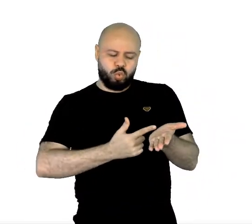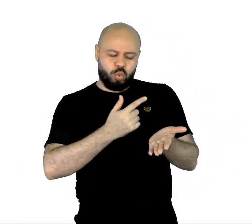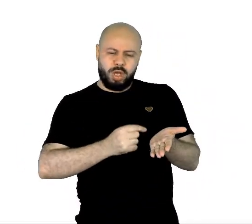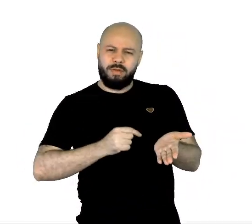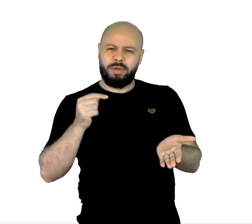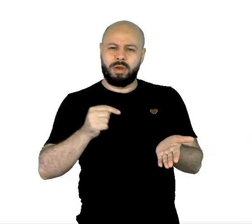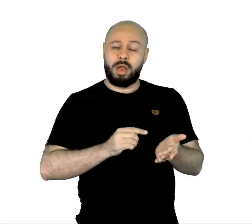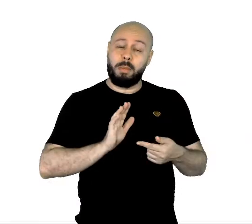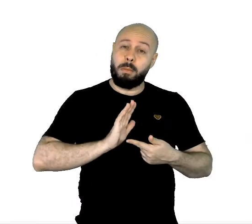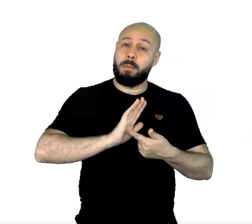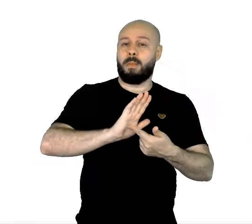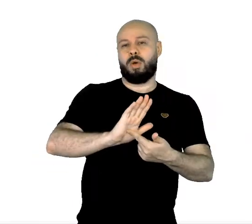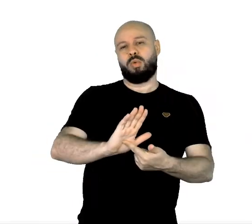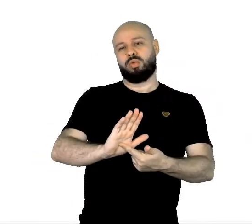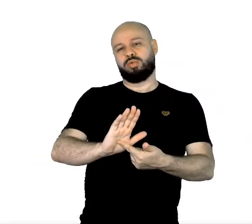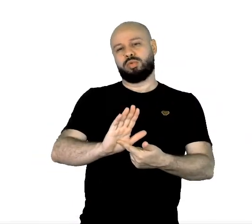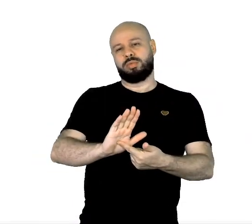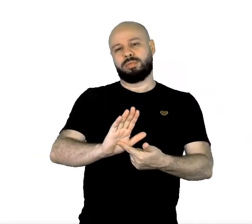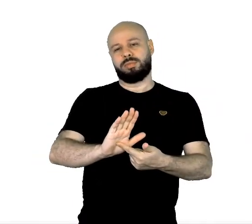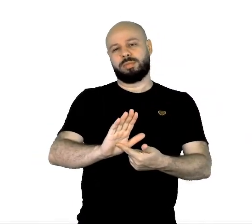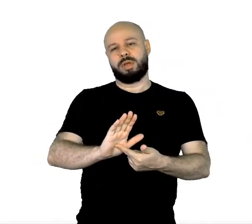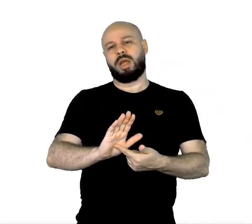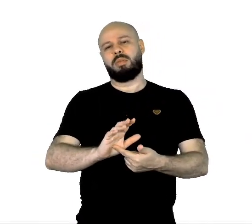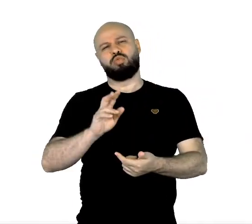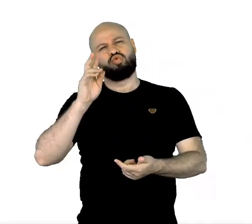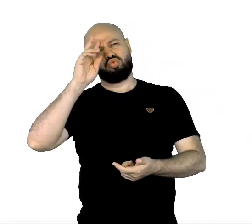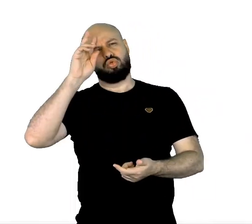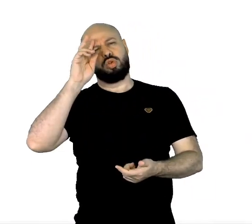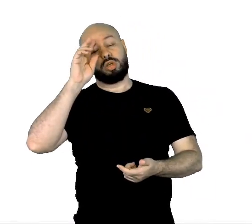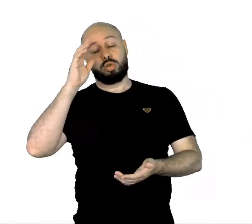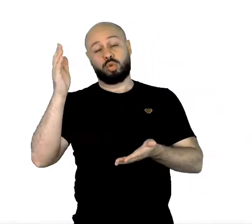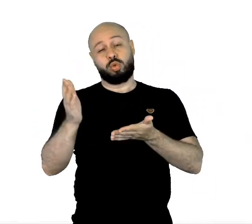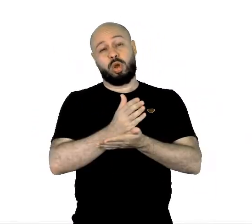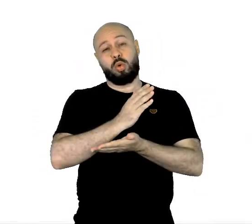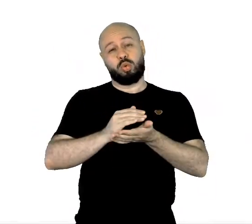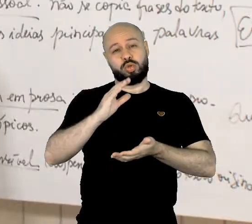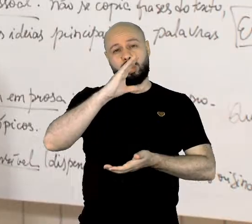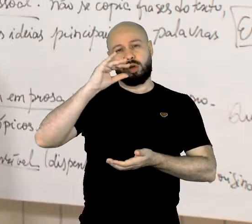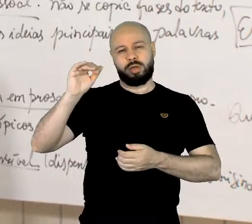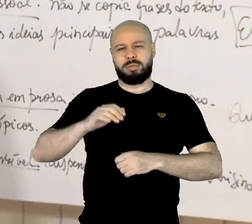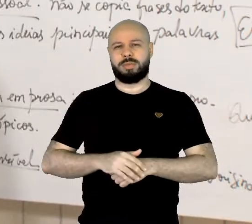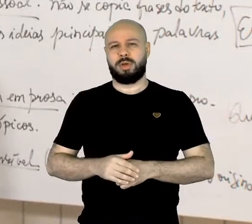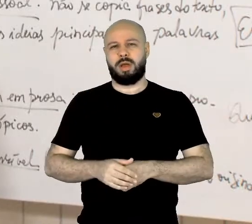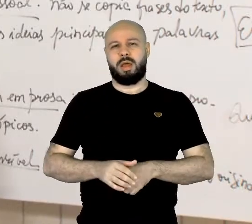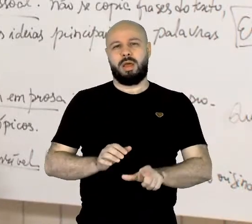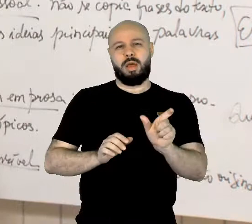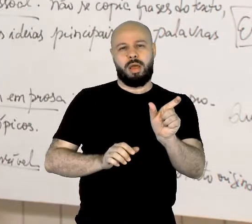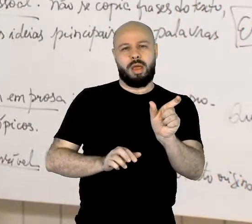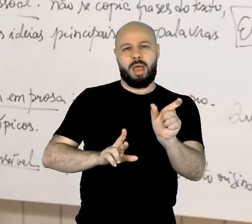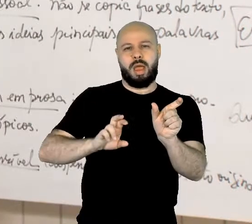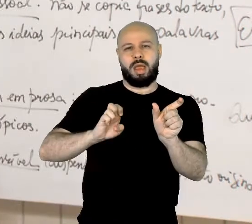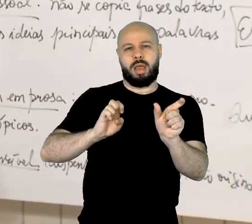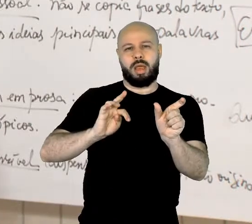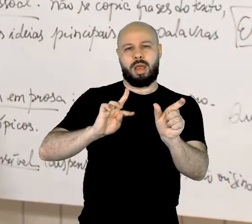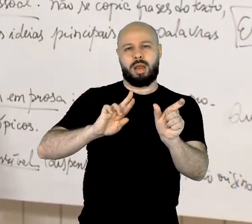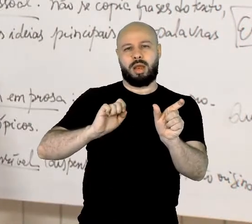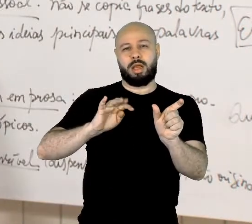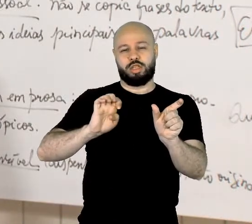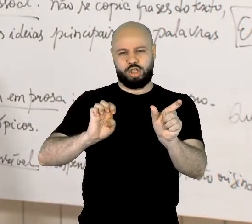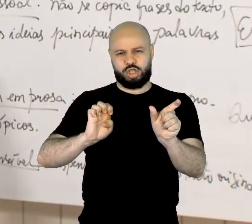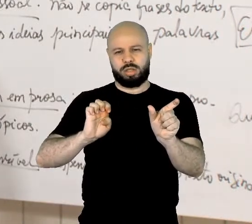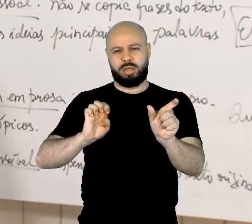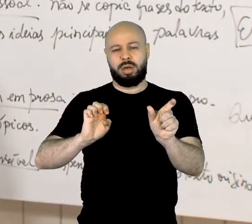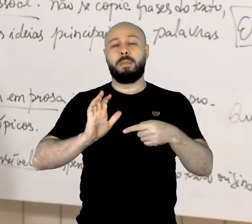livro retrate a história de alguns adolescentes. Retrate. Esse verbo indicou o quê?